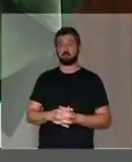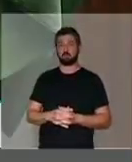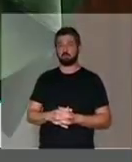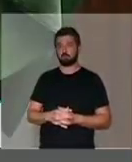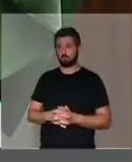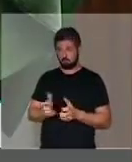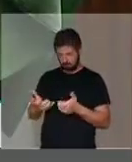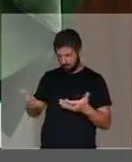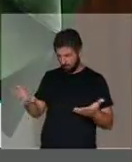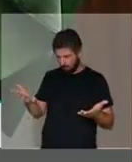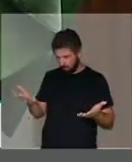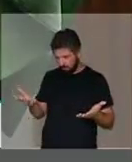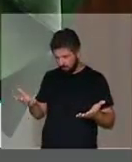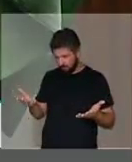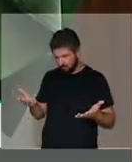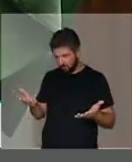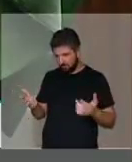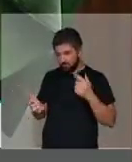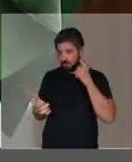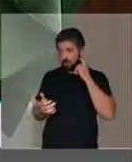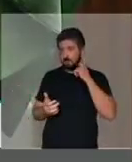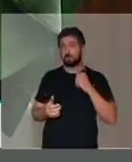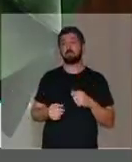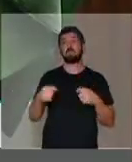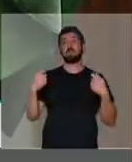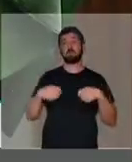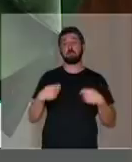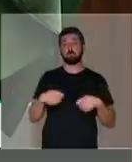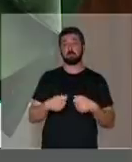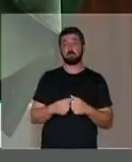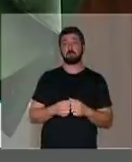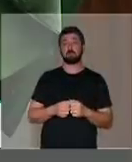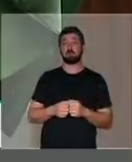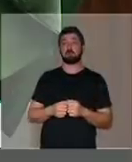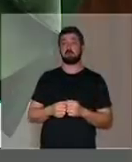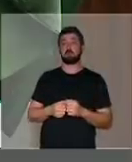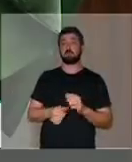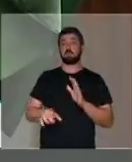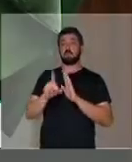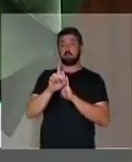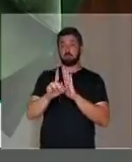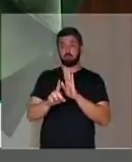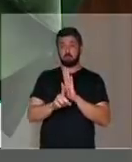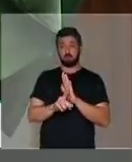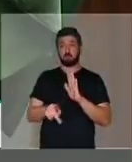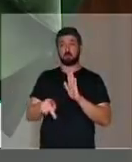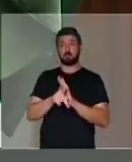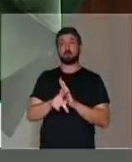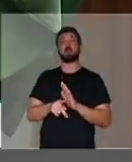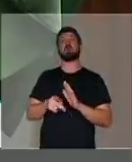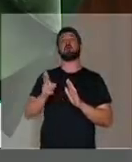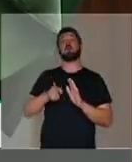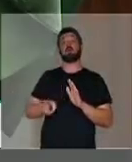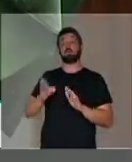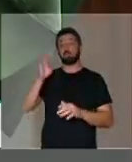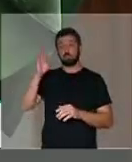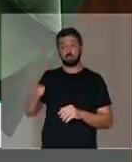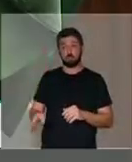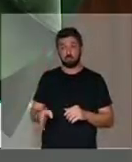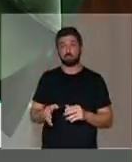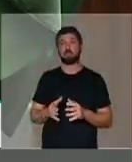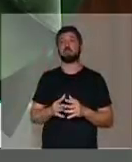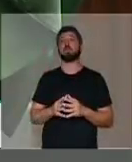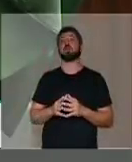Você quer alguma coisa? É indispensável, portanto, que a decretação da medida seja seguida de